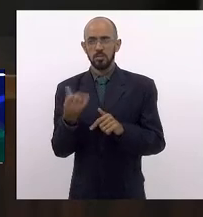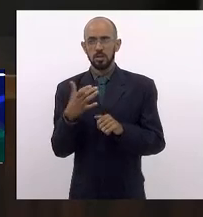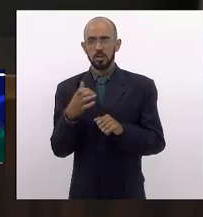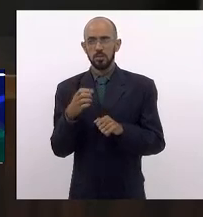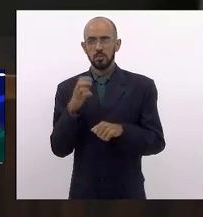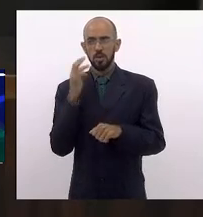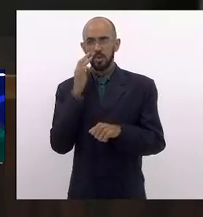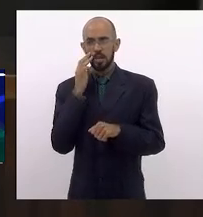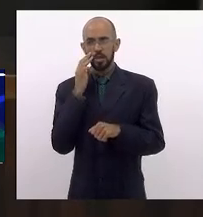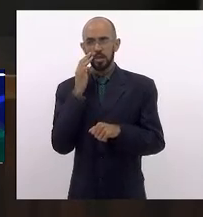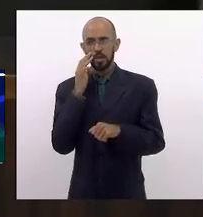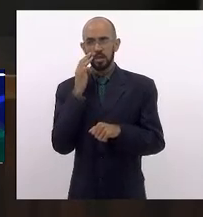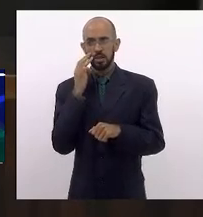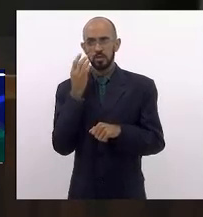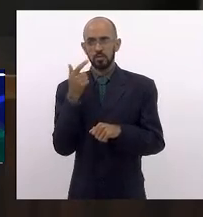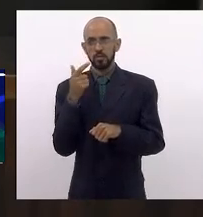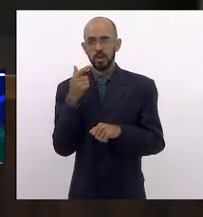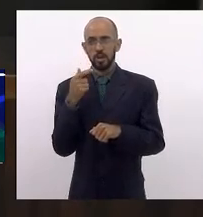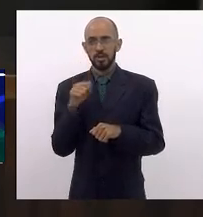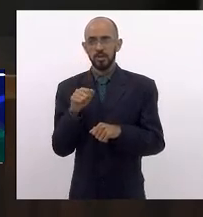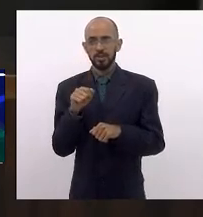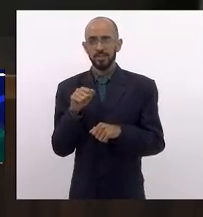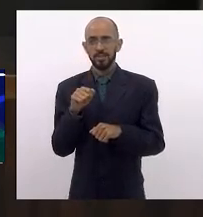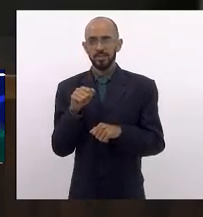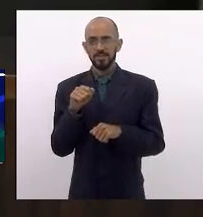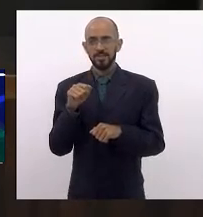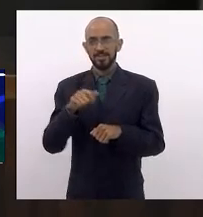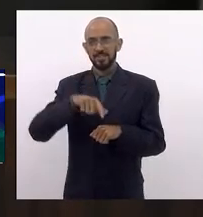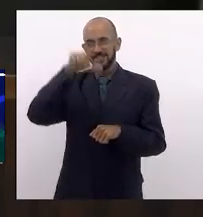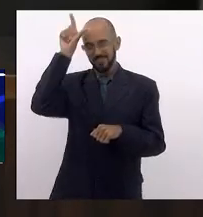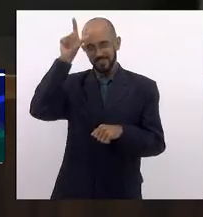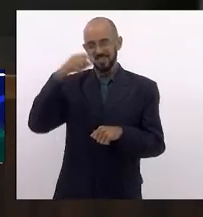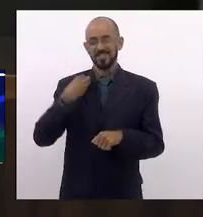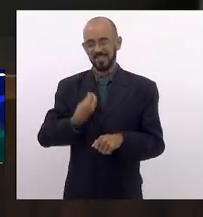Valdete no não aparece o Luiz comparece